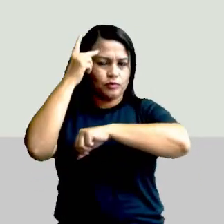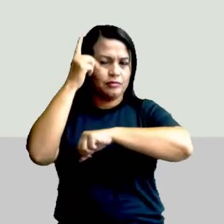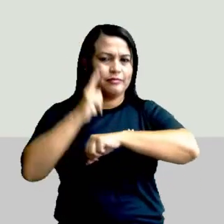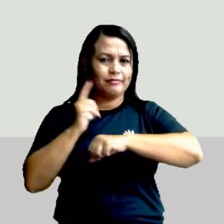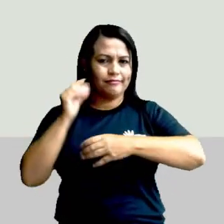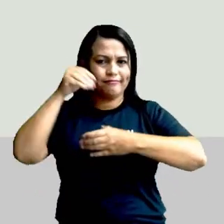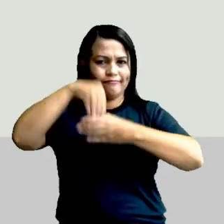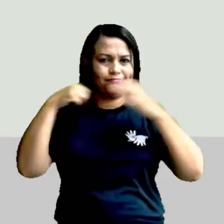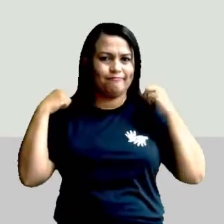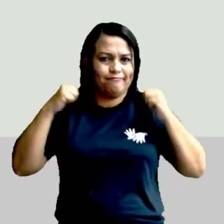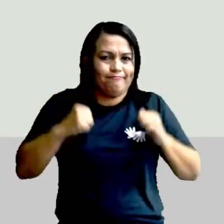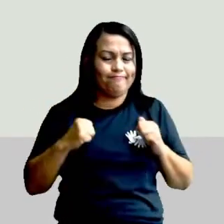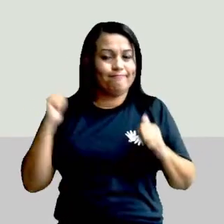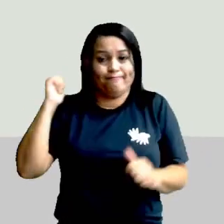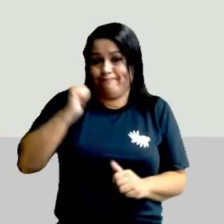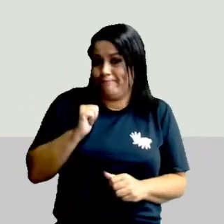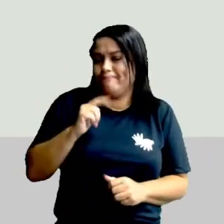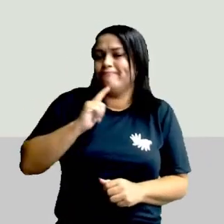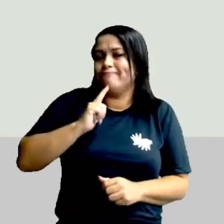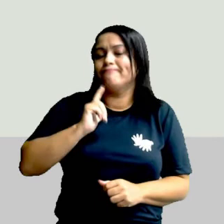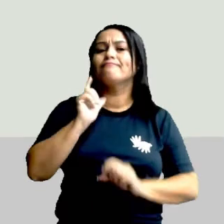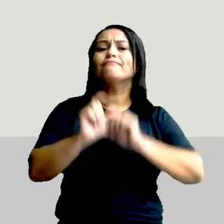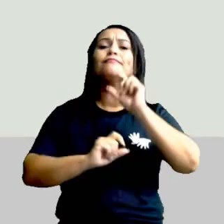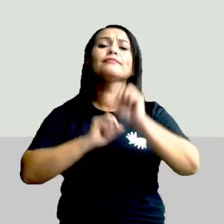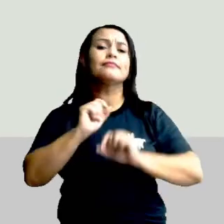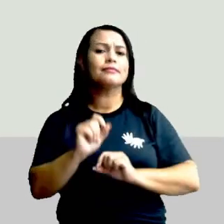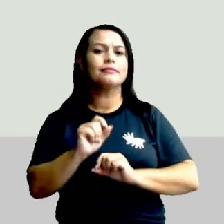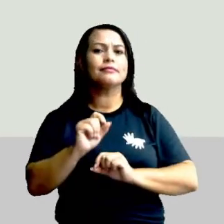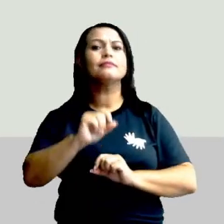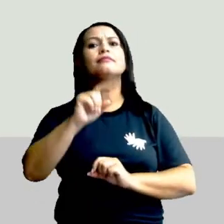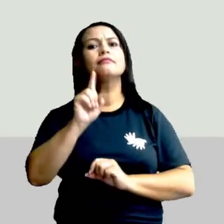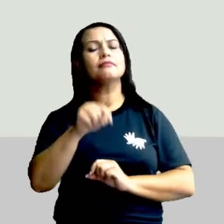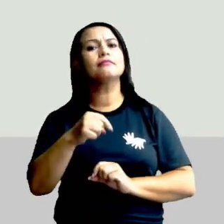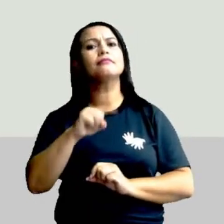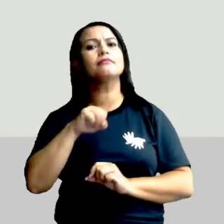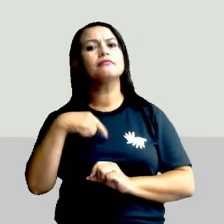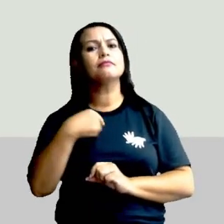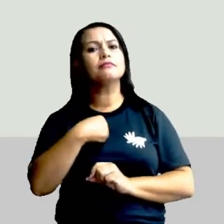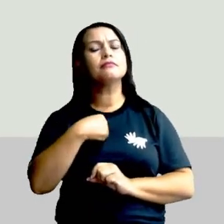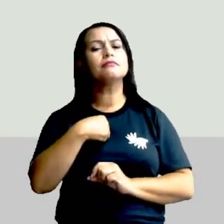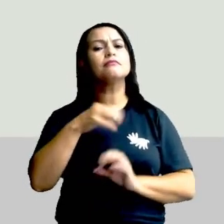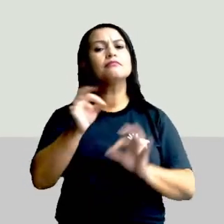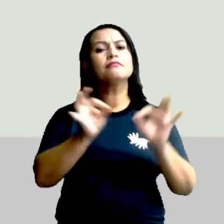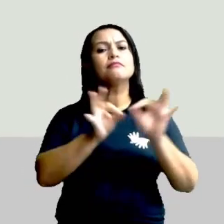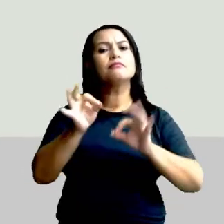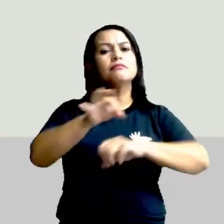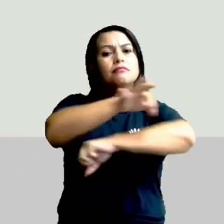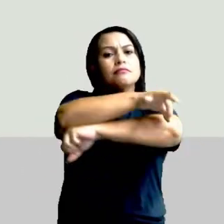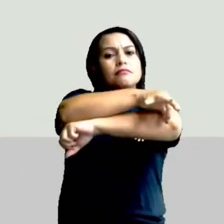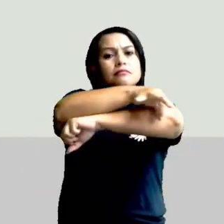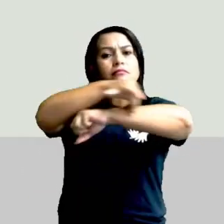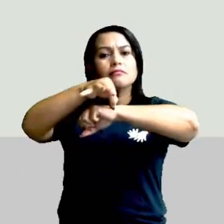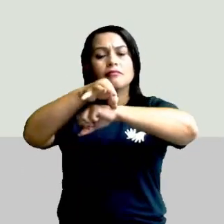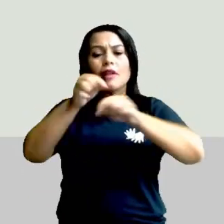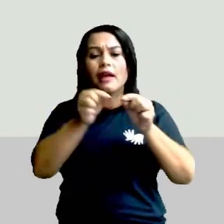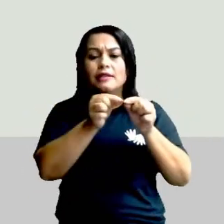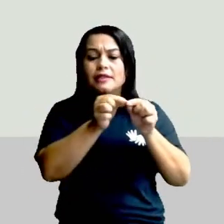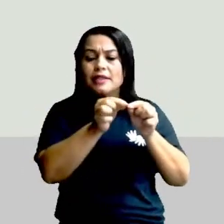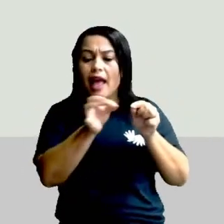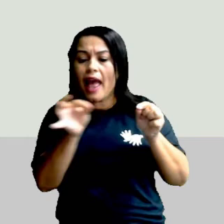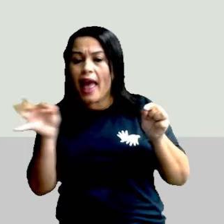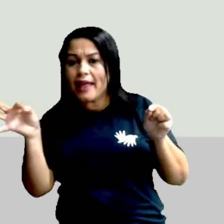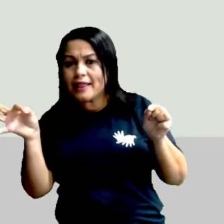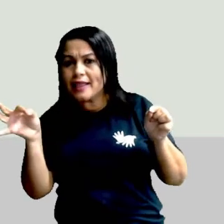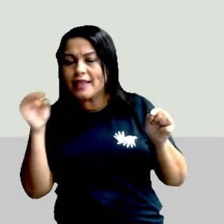bolsa tá E essa régua ela serve para quê lá serve para gente construir as retas Não é isso não essas retas